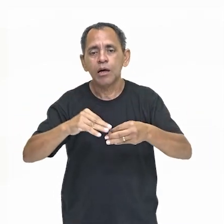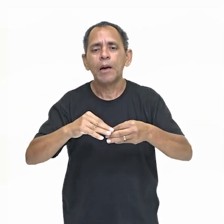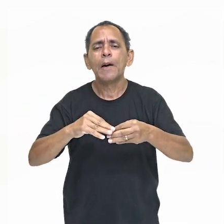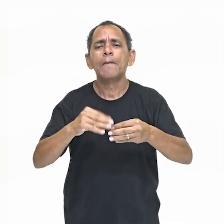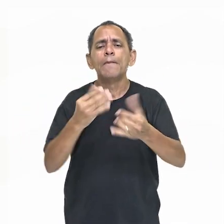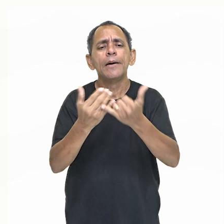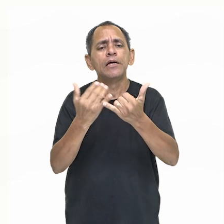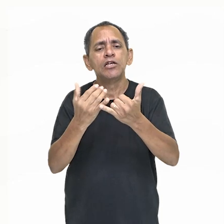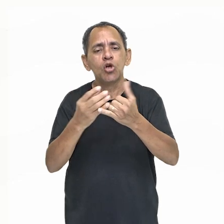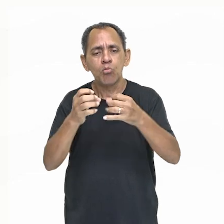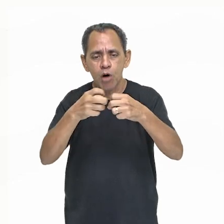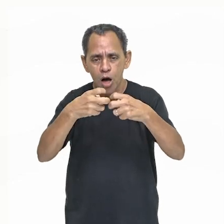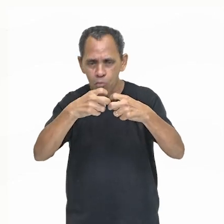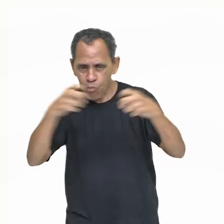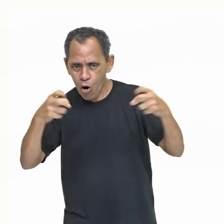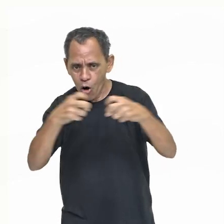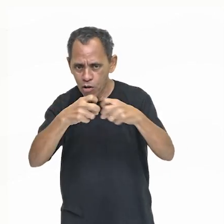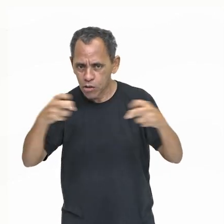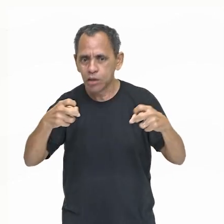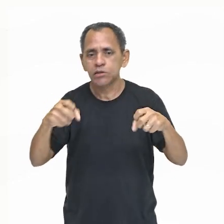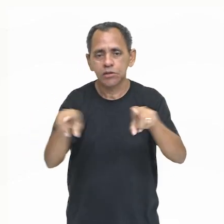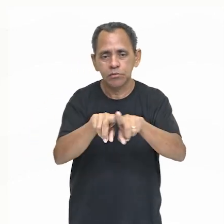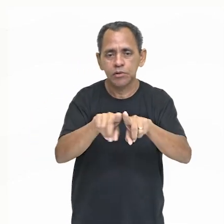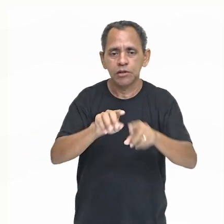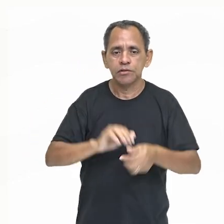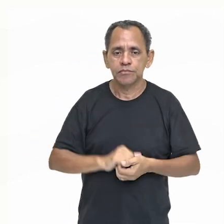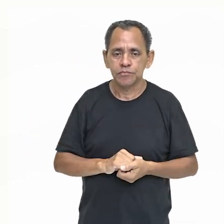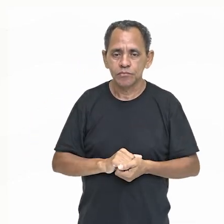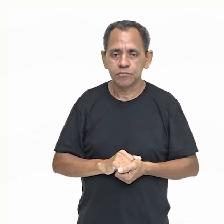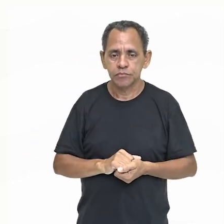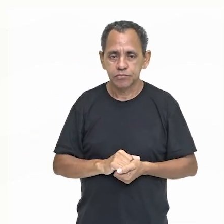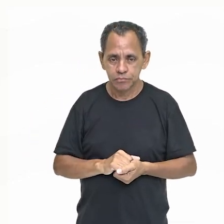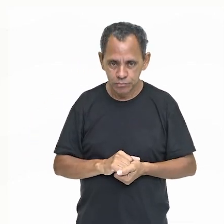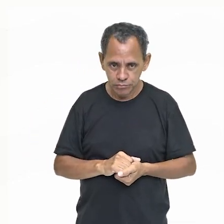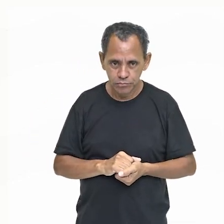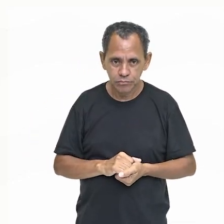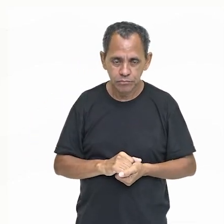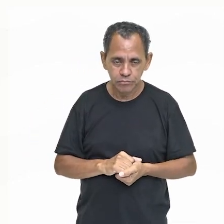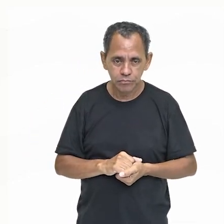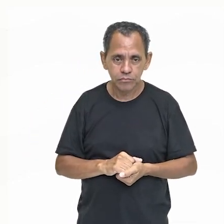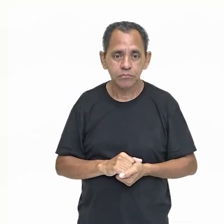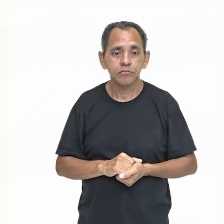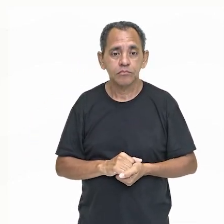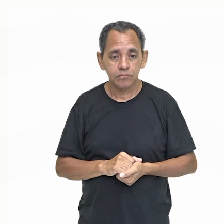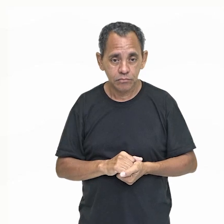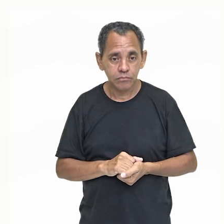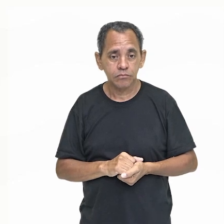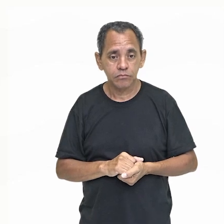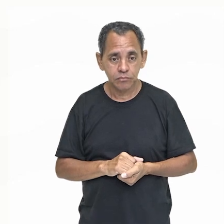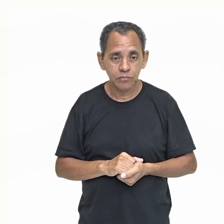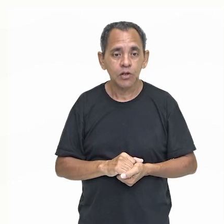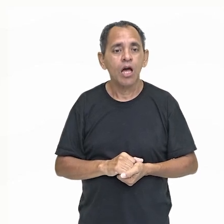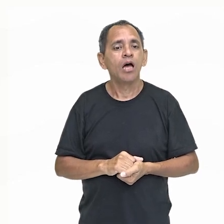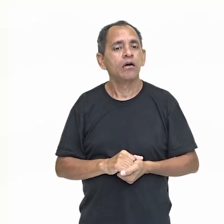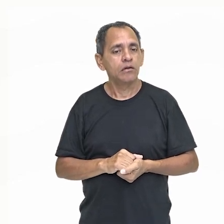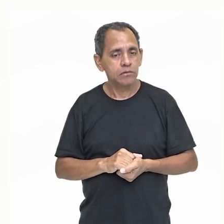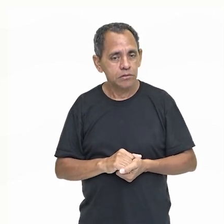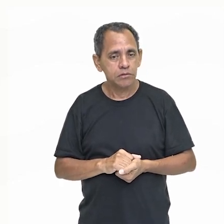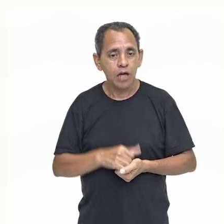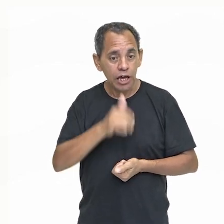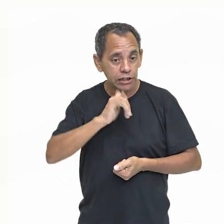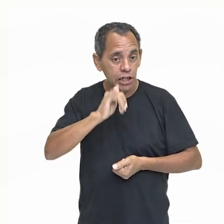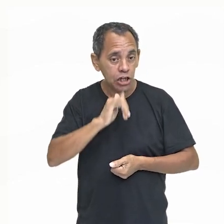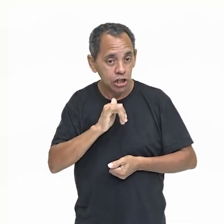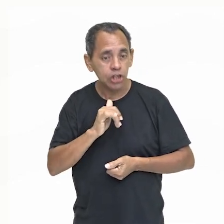exemplo a energia potencial elástica é a energia associada às propriedades elásticas de uma mola ou de